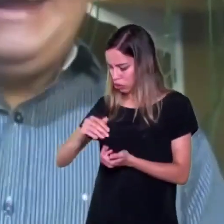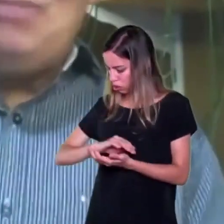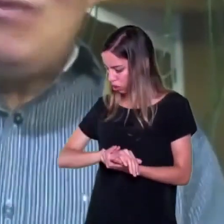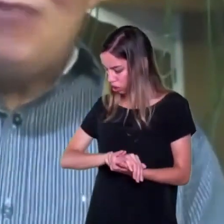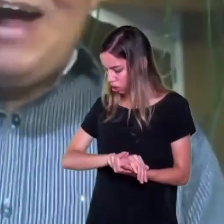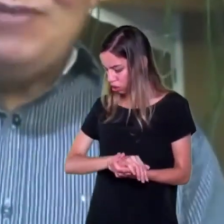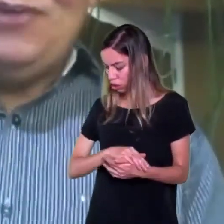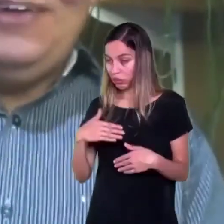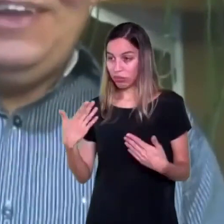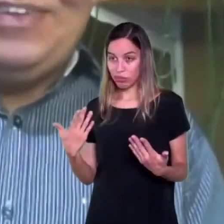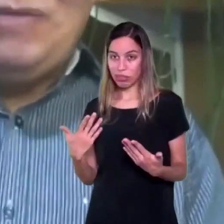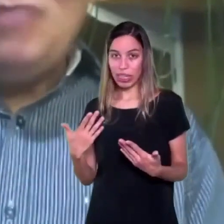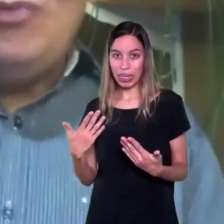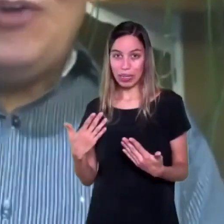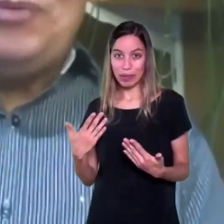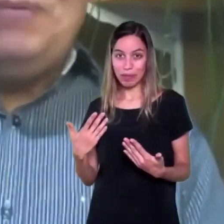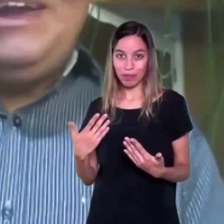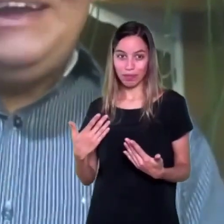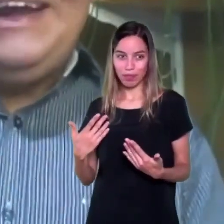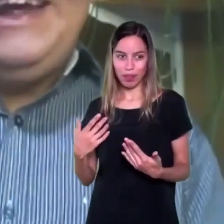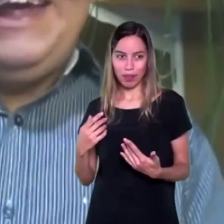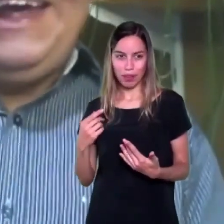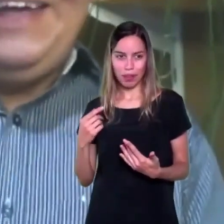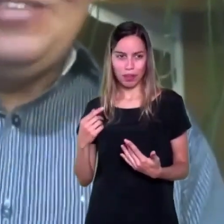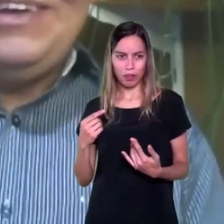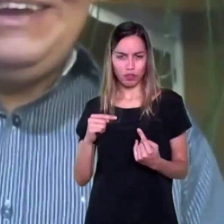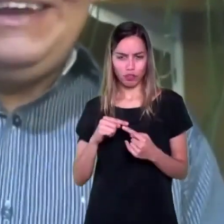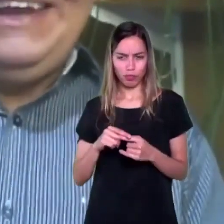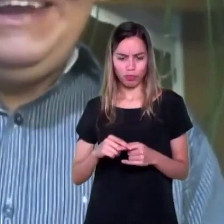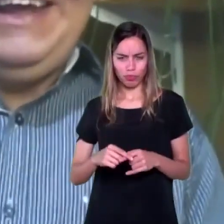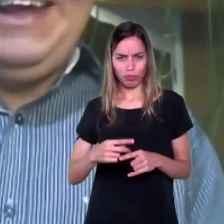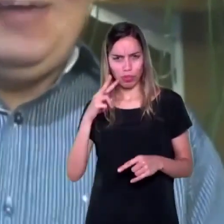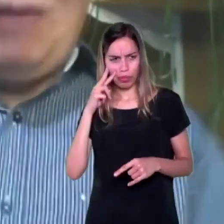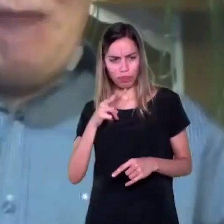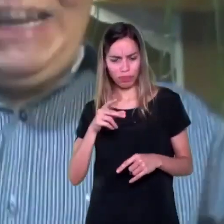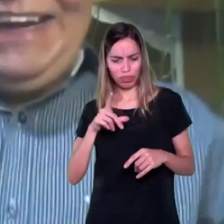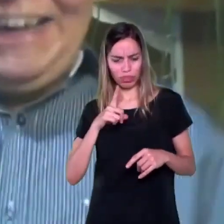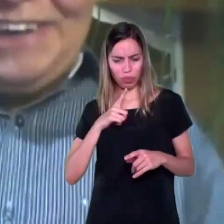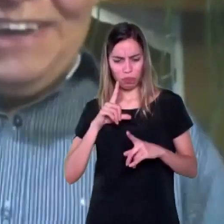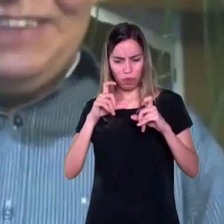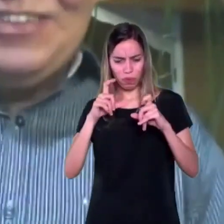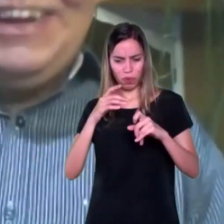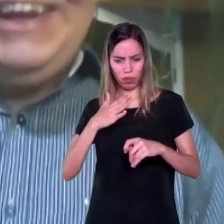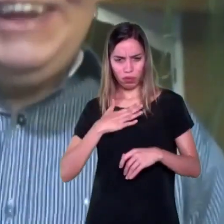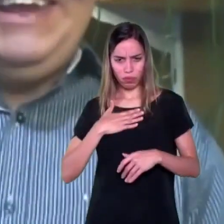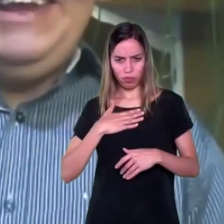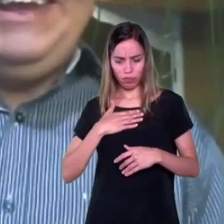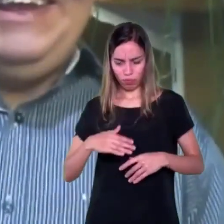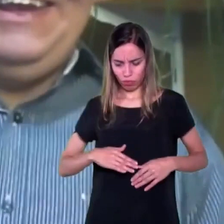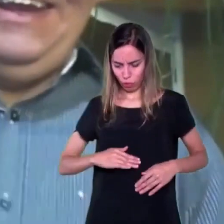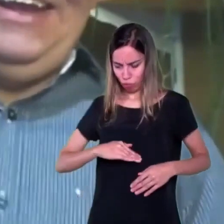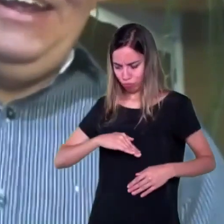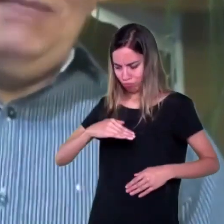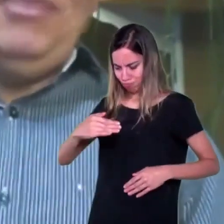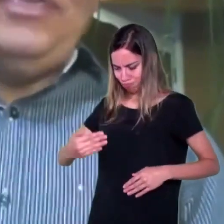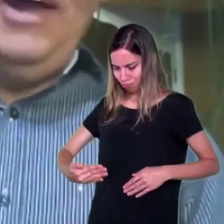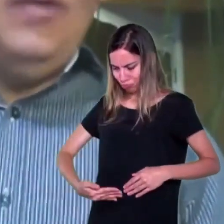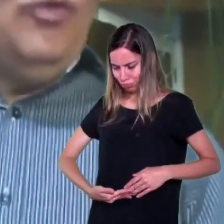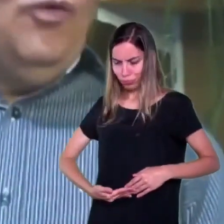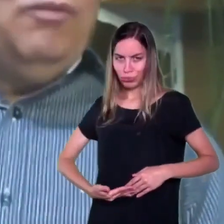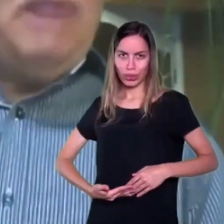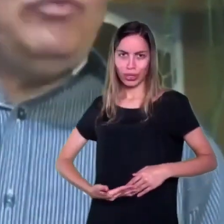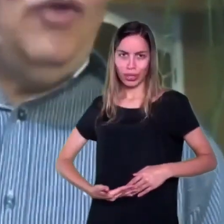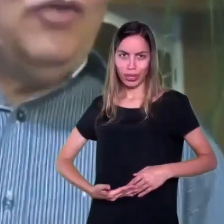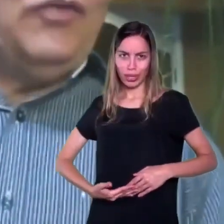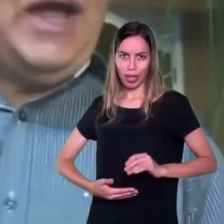que improvável, né? Tem uma foto minha com a barriga grande e